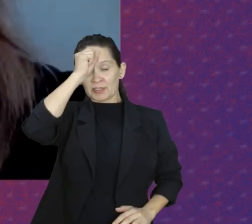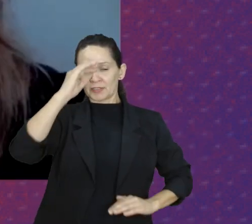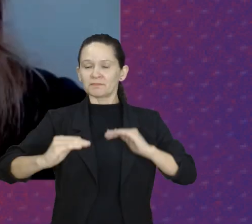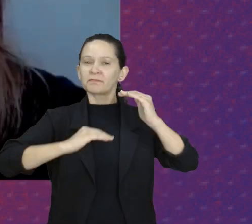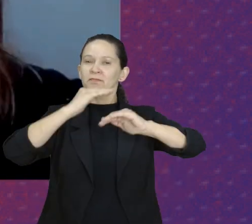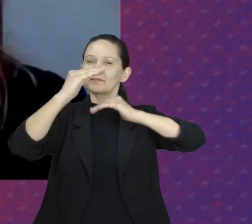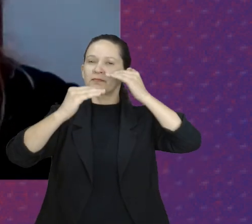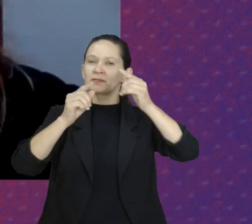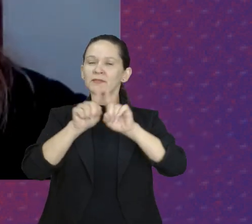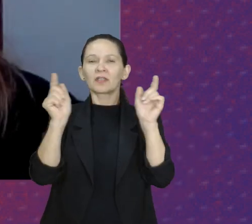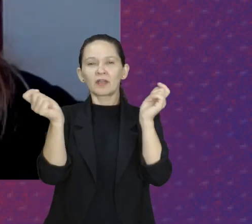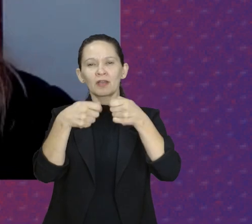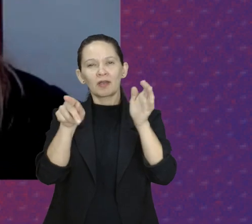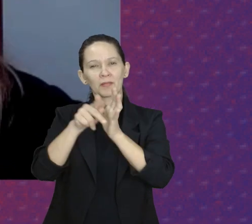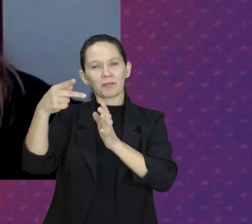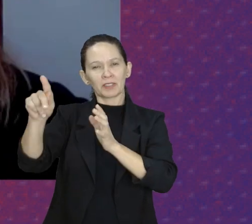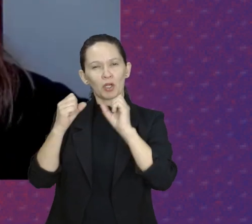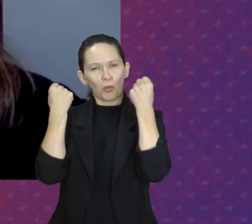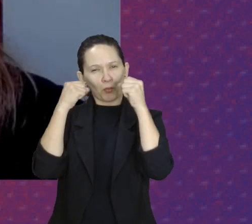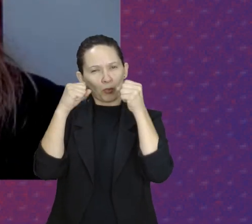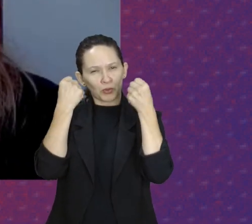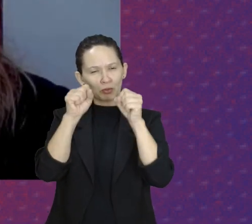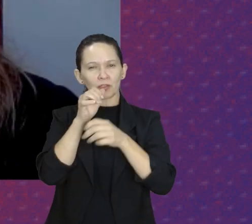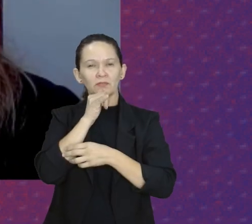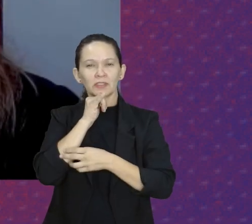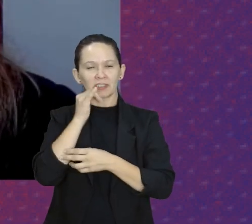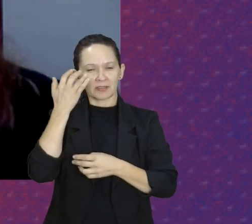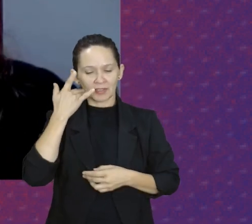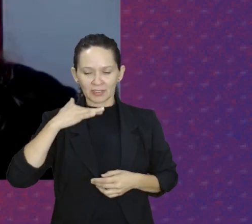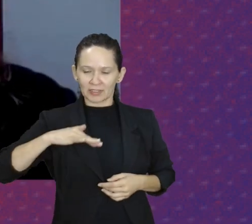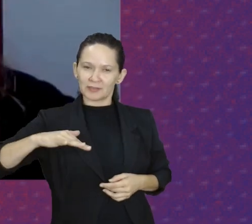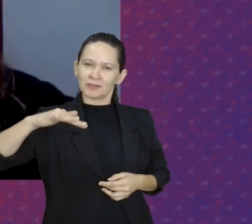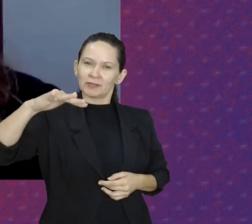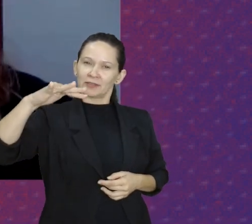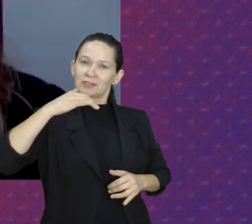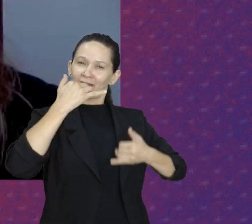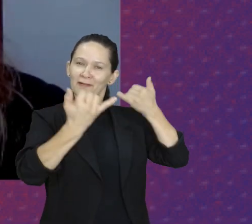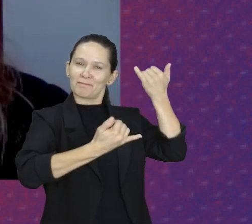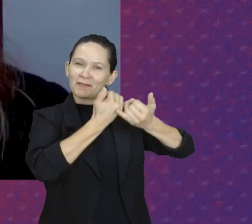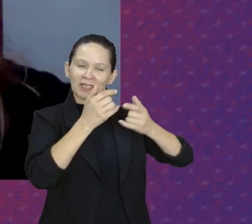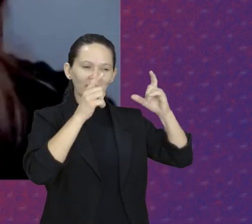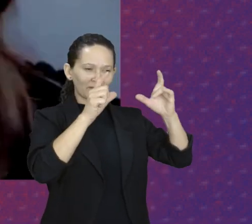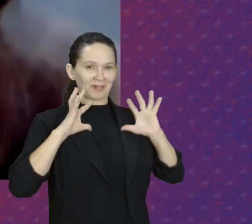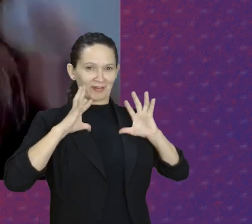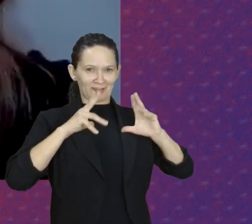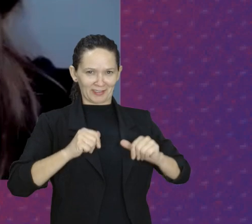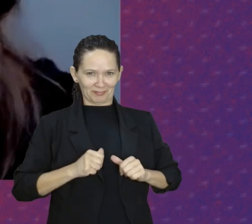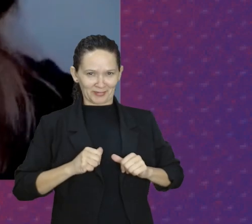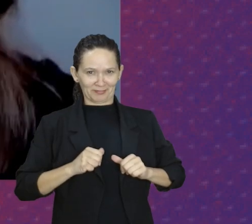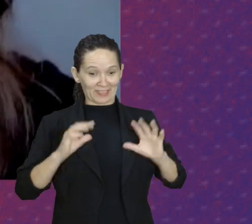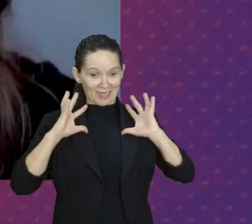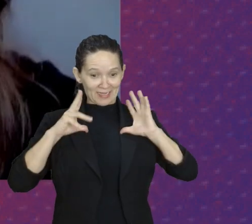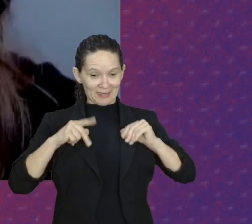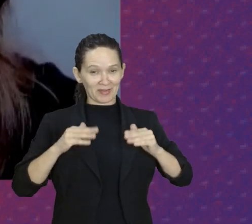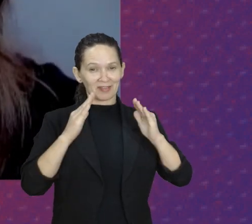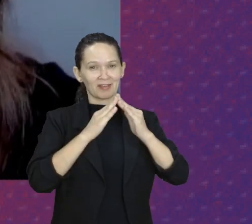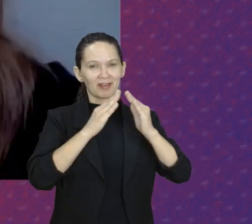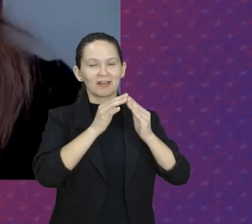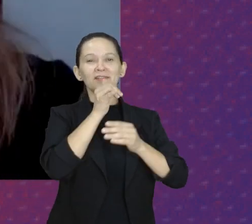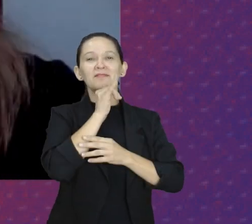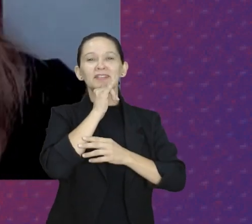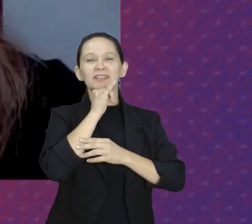desenvolvendo também suas capacidades motoras, ela precisa brincar num ambiente limpo, né? Então, a limpeza da casa, por